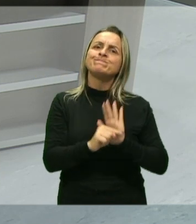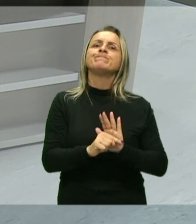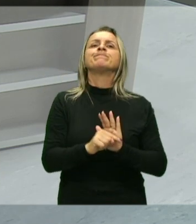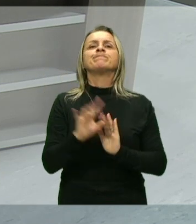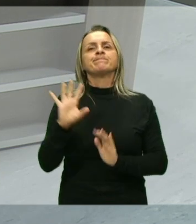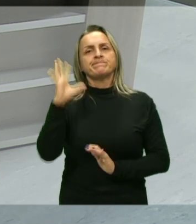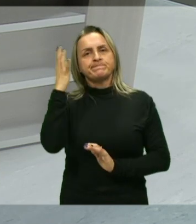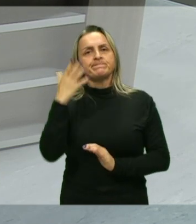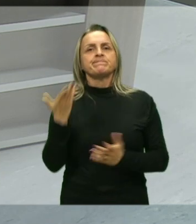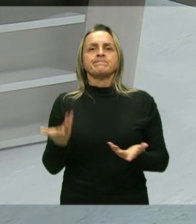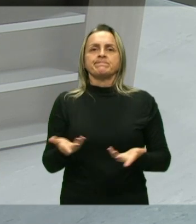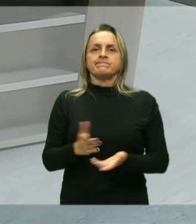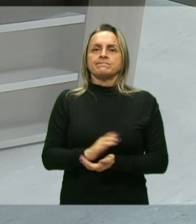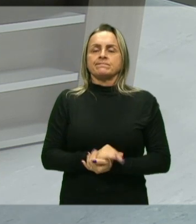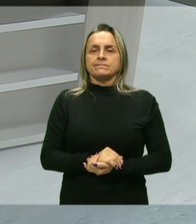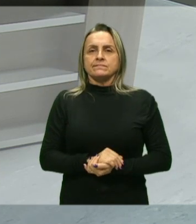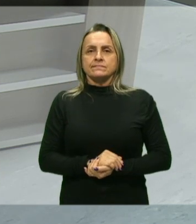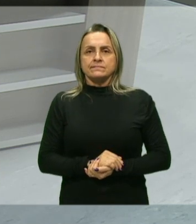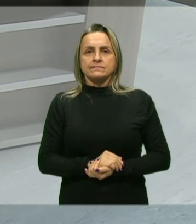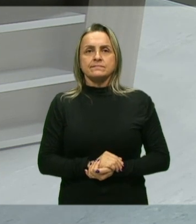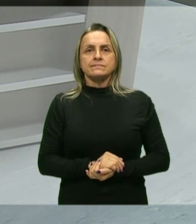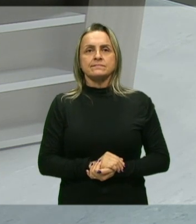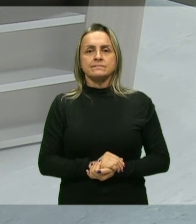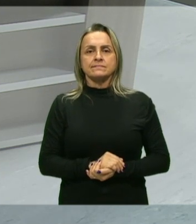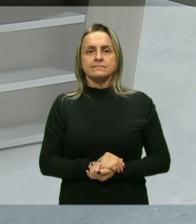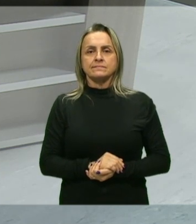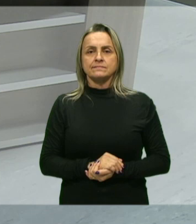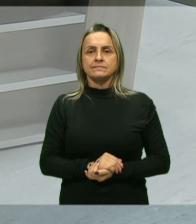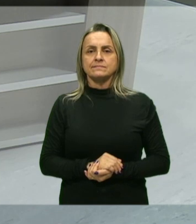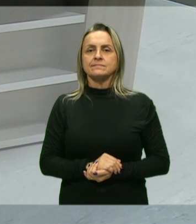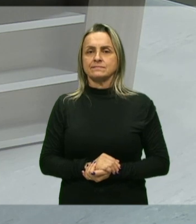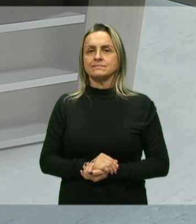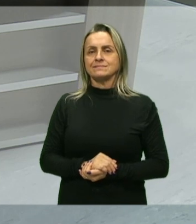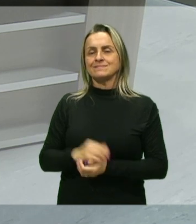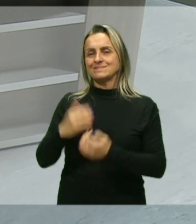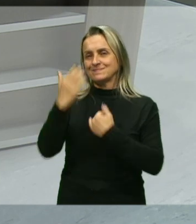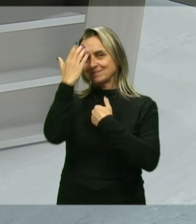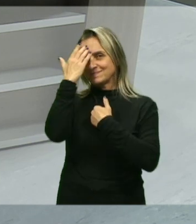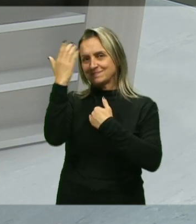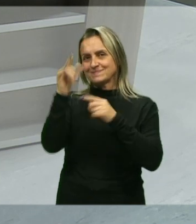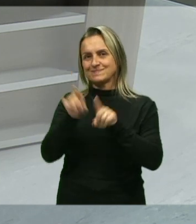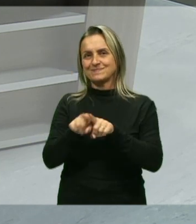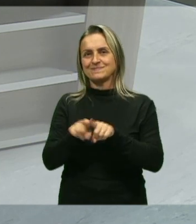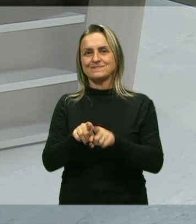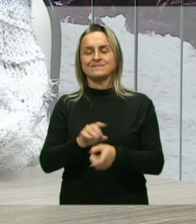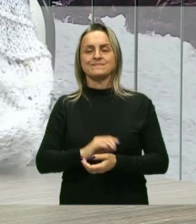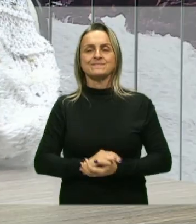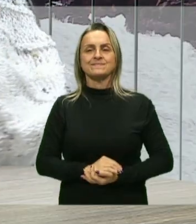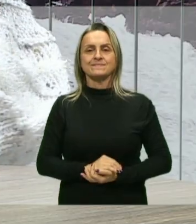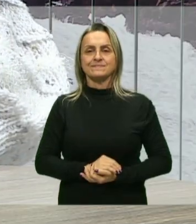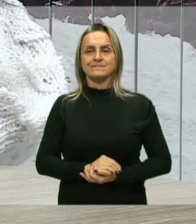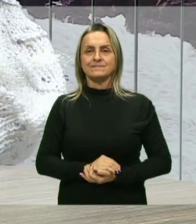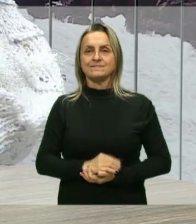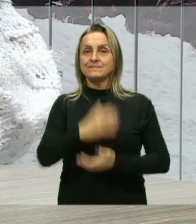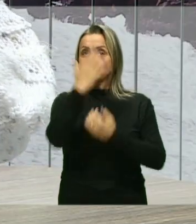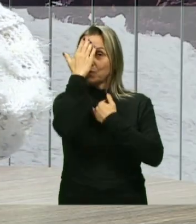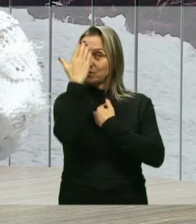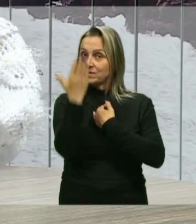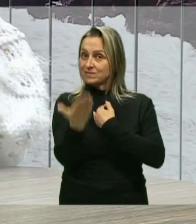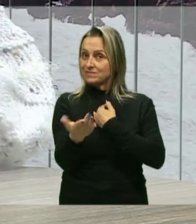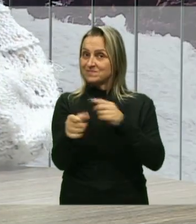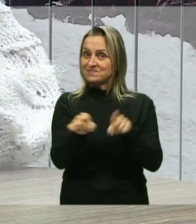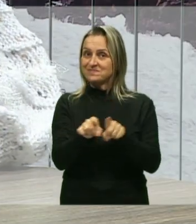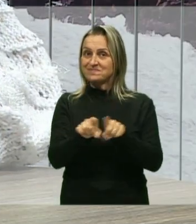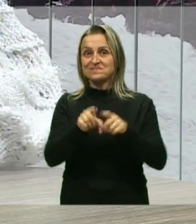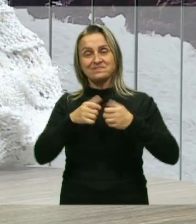durante o programa de hoje. Claro, eu que agradeço pela oportunidade. A escola agradece. Obrigada. Obrigada a vocês. Obrigada a você também